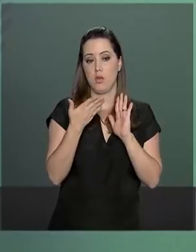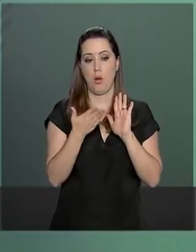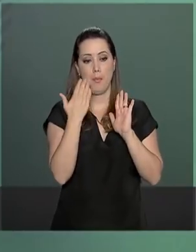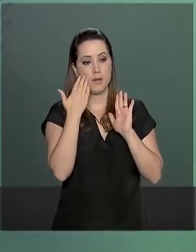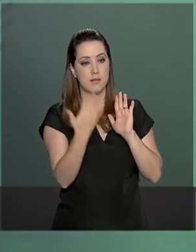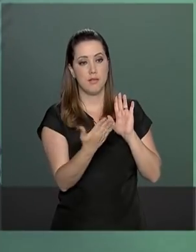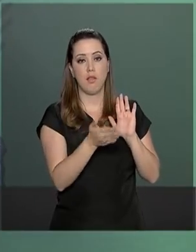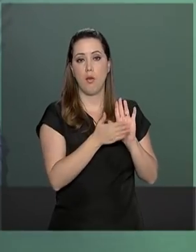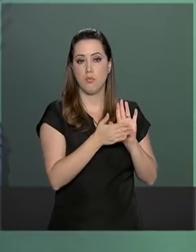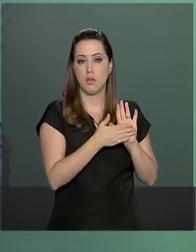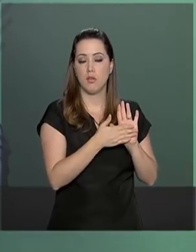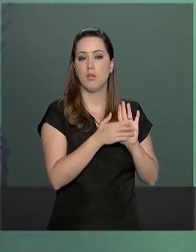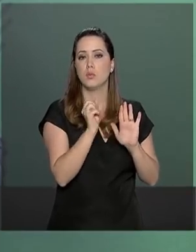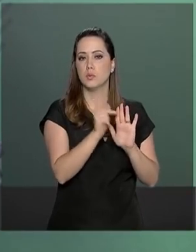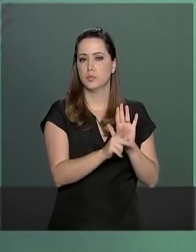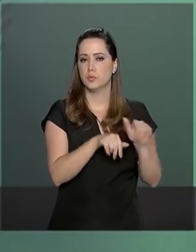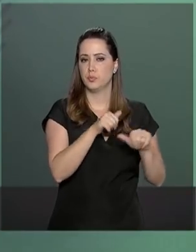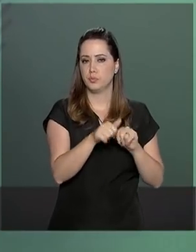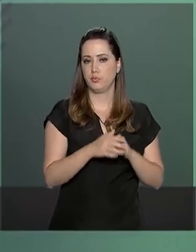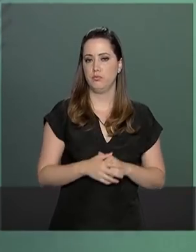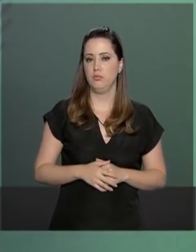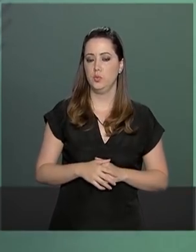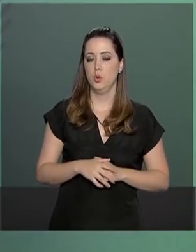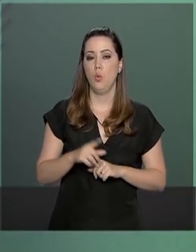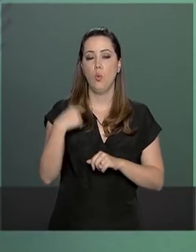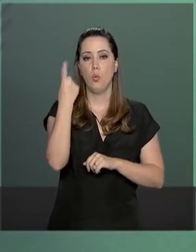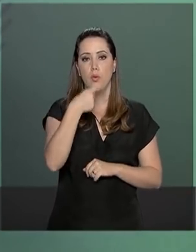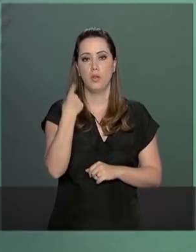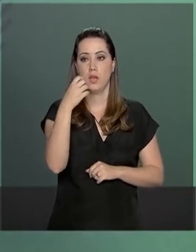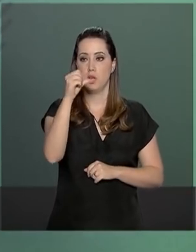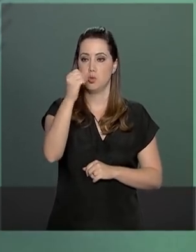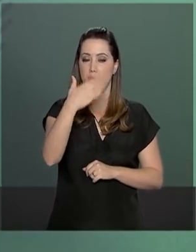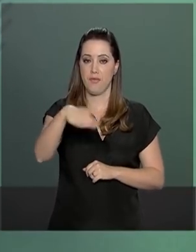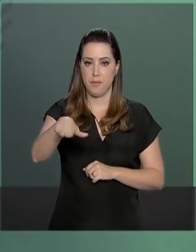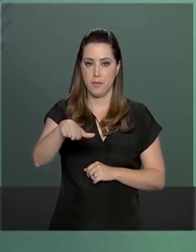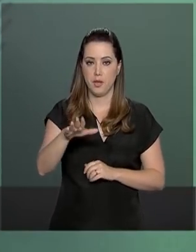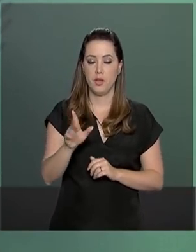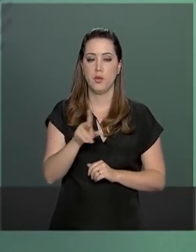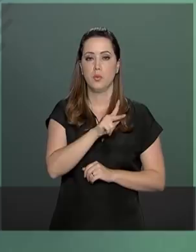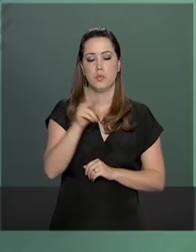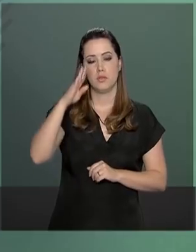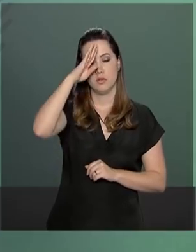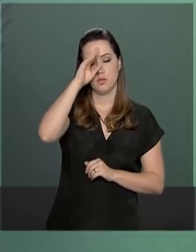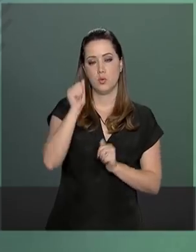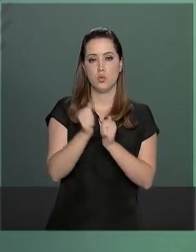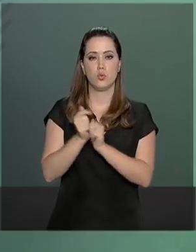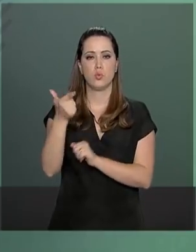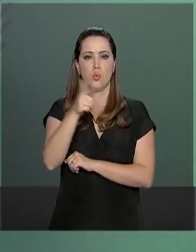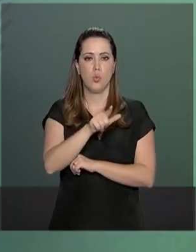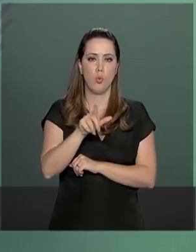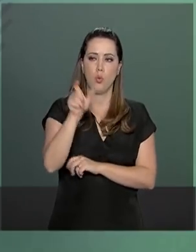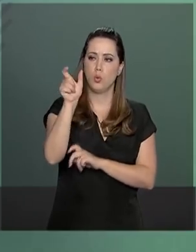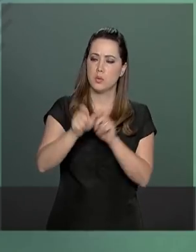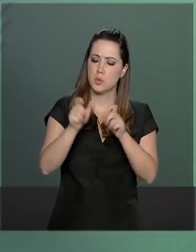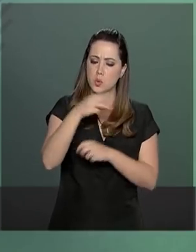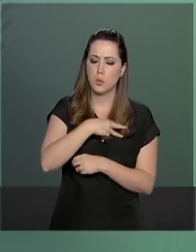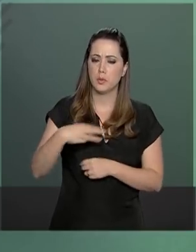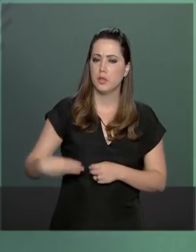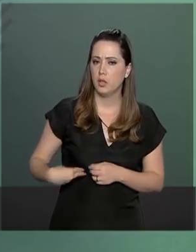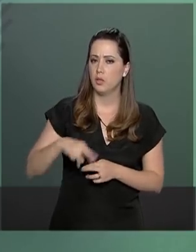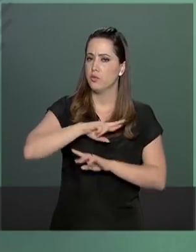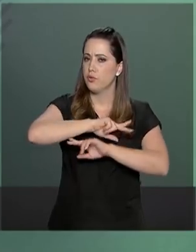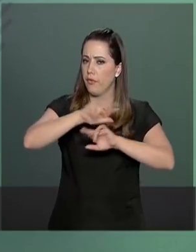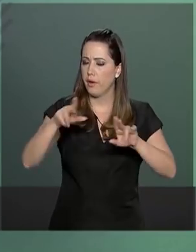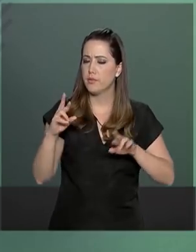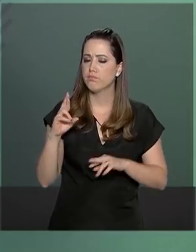de revisão e as 9 30 horas o nosso presidente acompanhado de outras autoridades de outros ministros